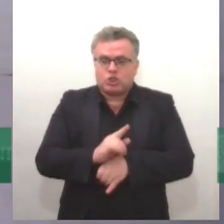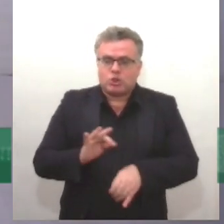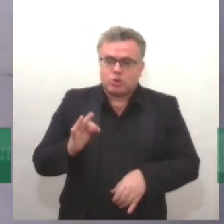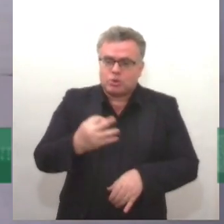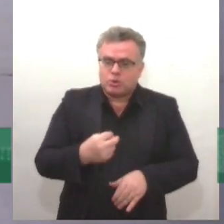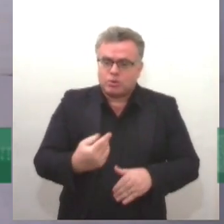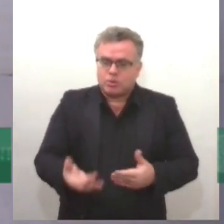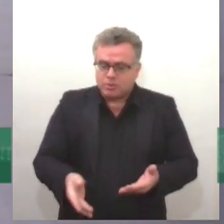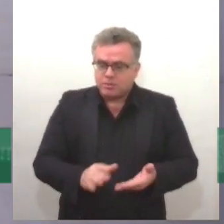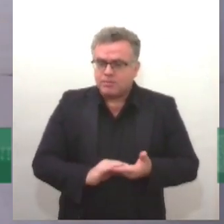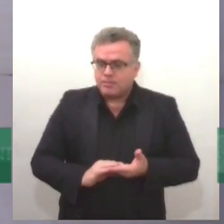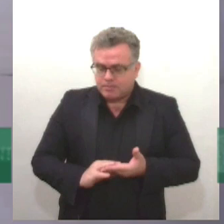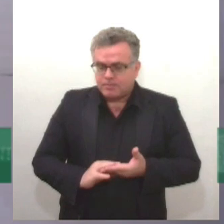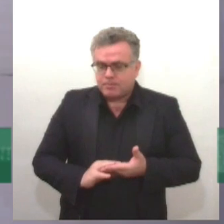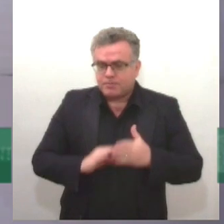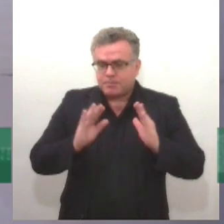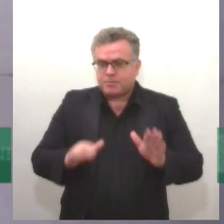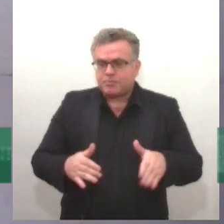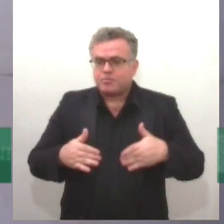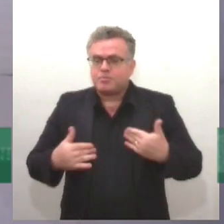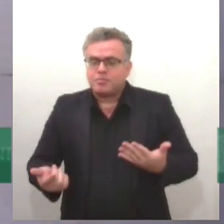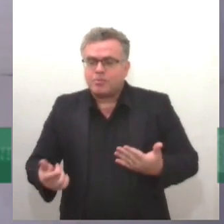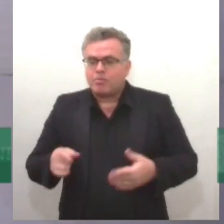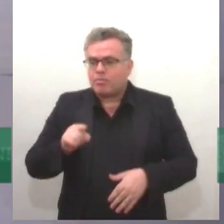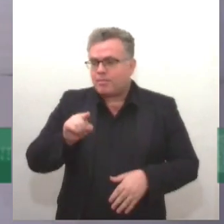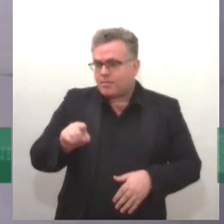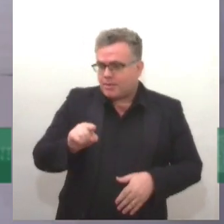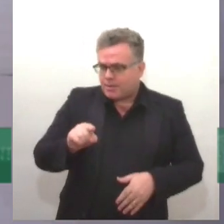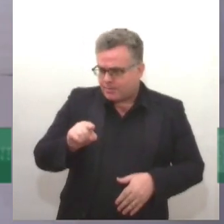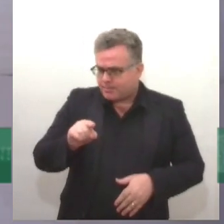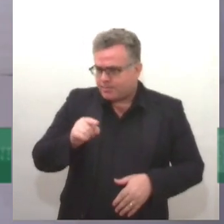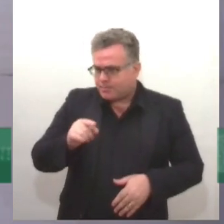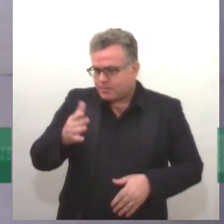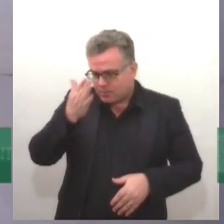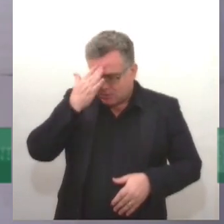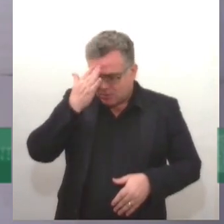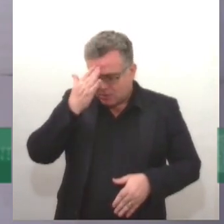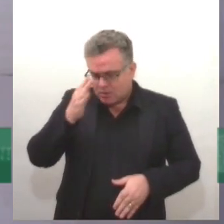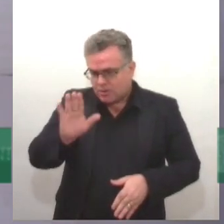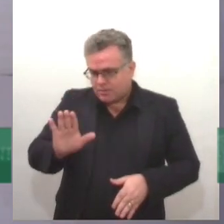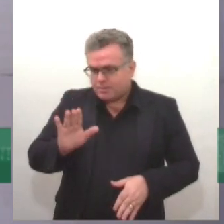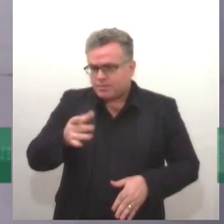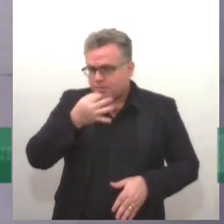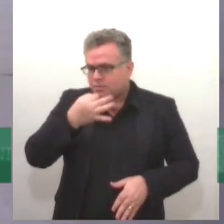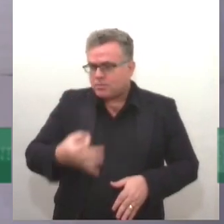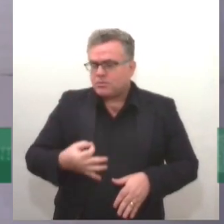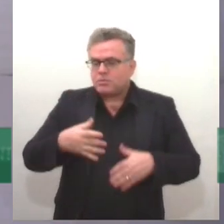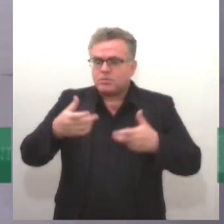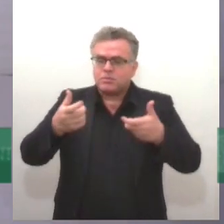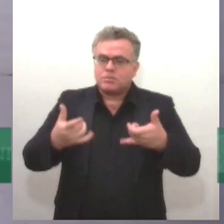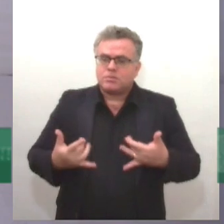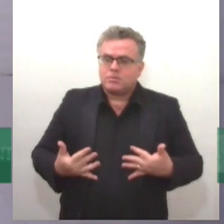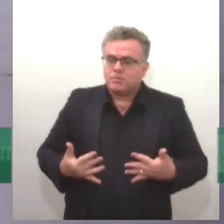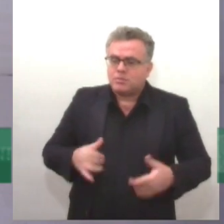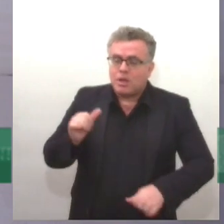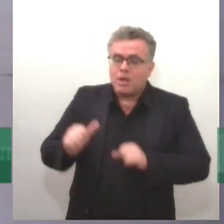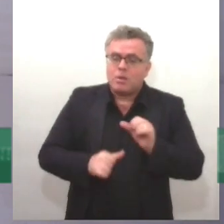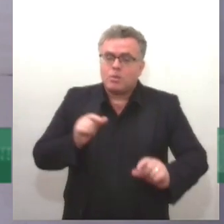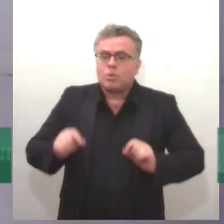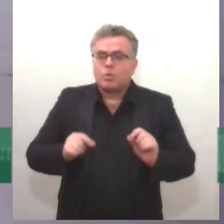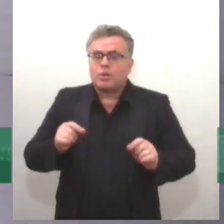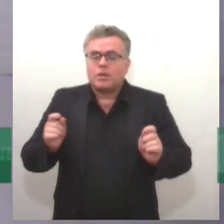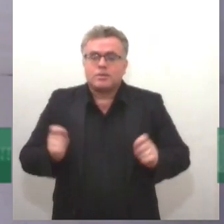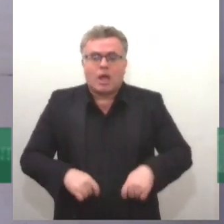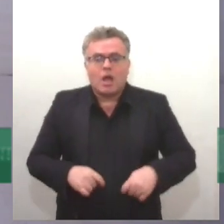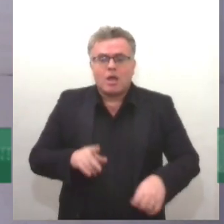Qual seria aí, na sua perspectiva, uma possível mudança nesse campo para melhorar a prestação de